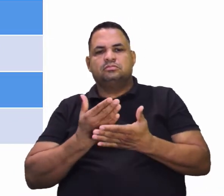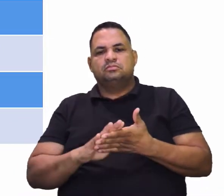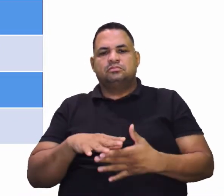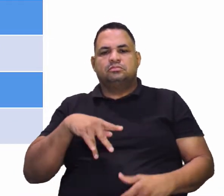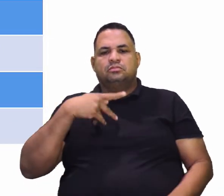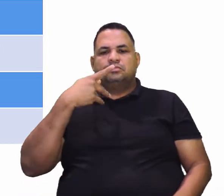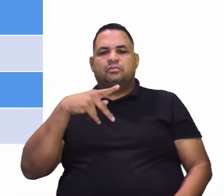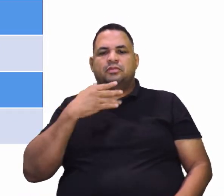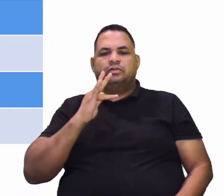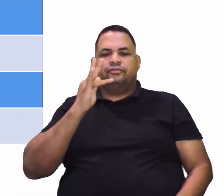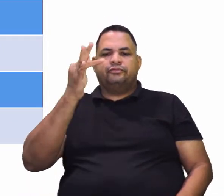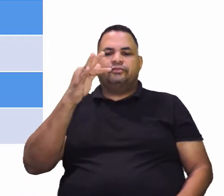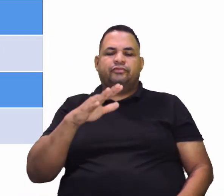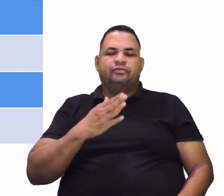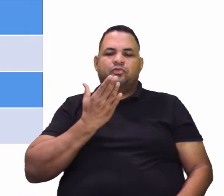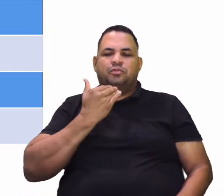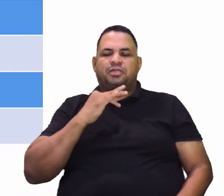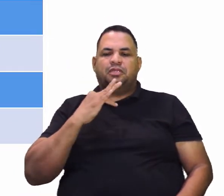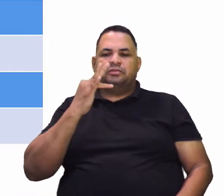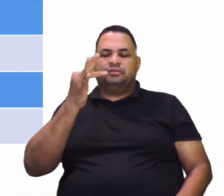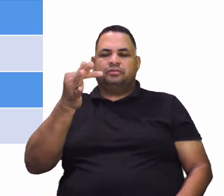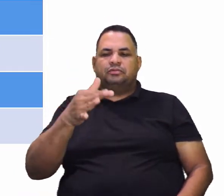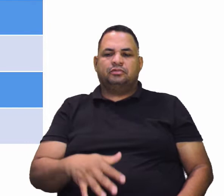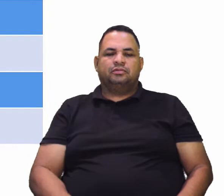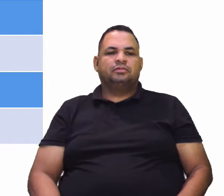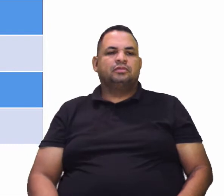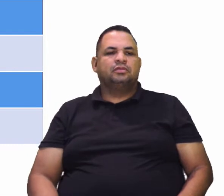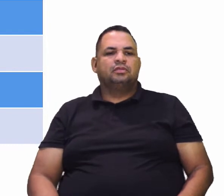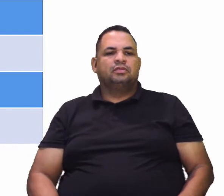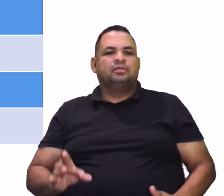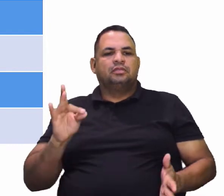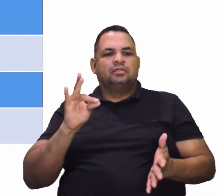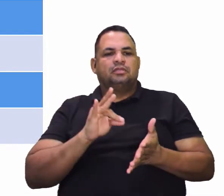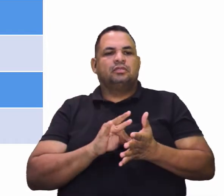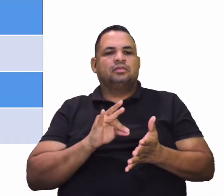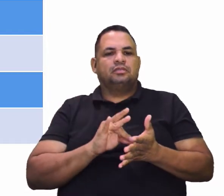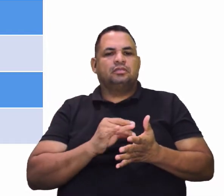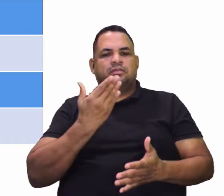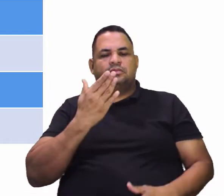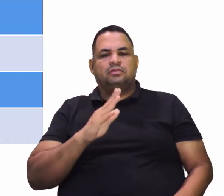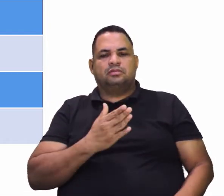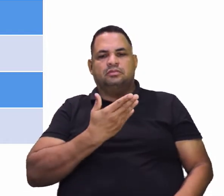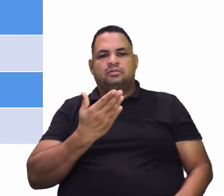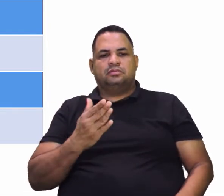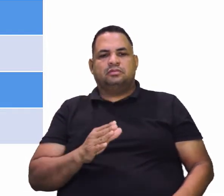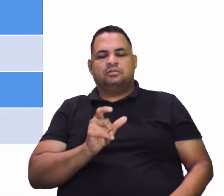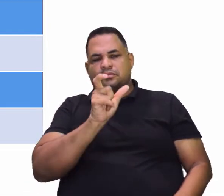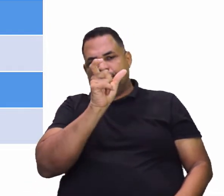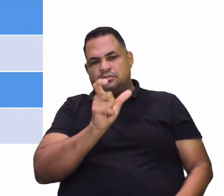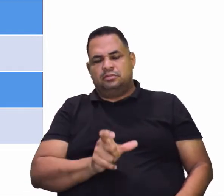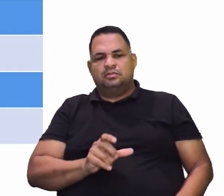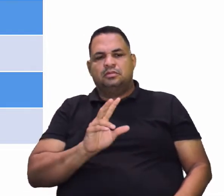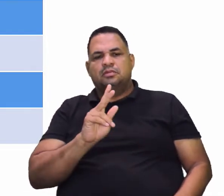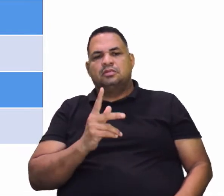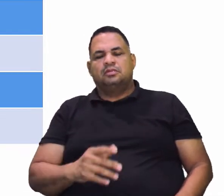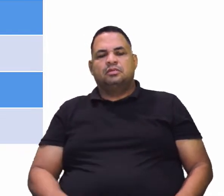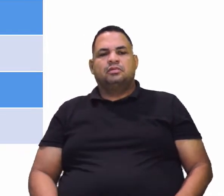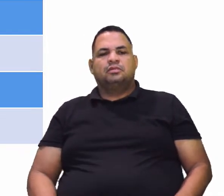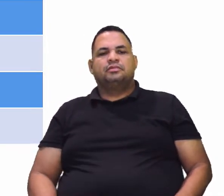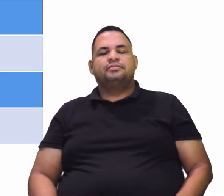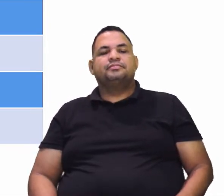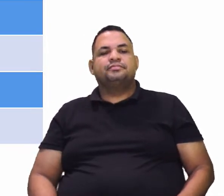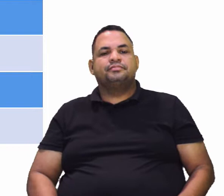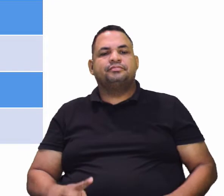falará, comerá e assim por diante. Na afirmativa do going to é assim, sujeito. Verbo to